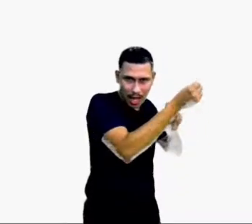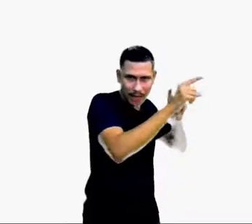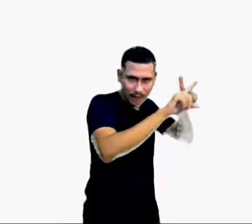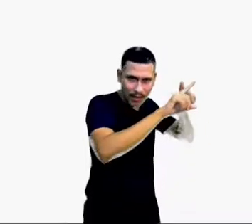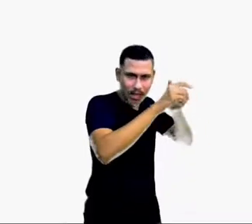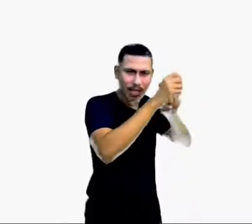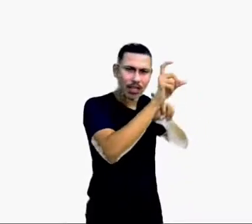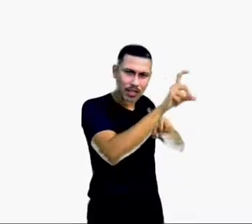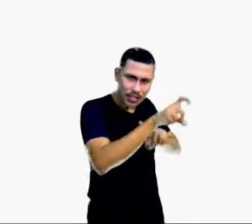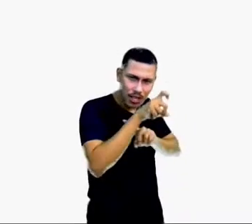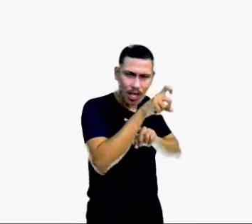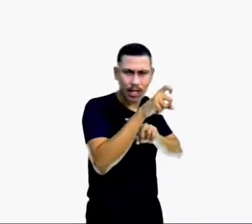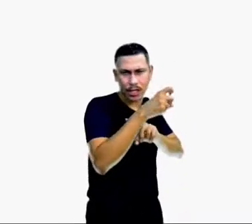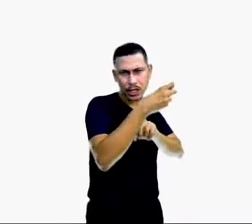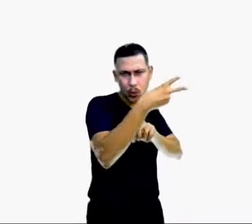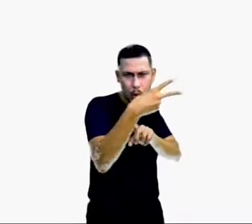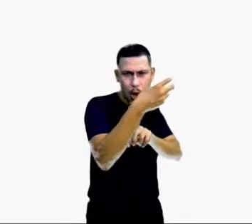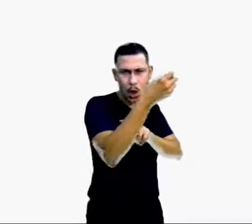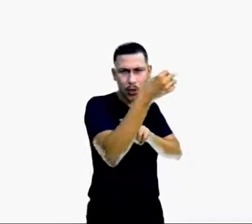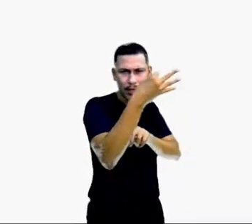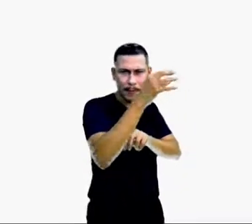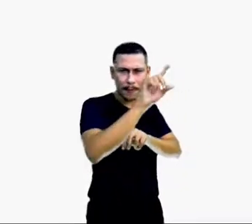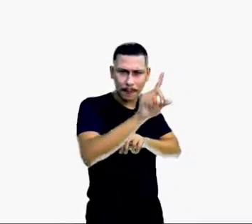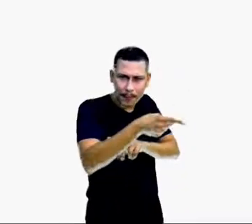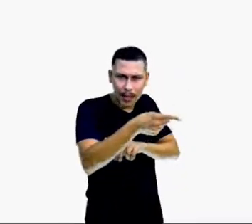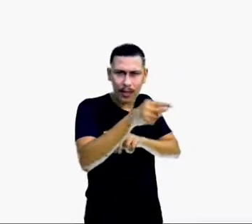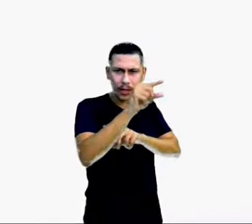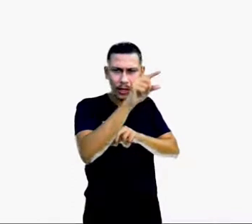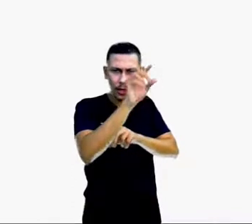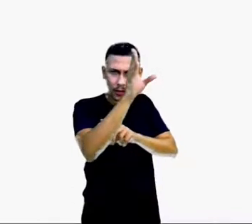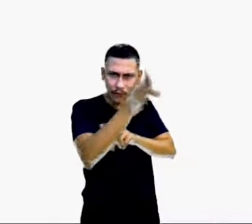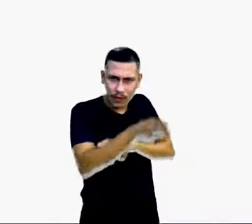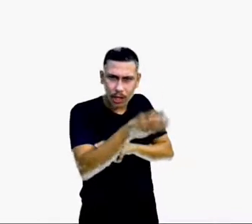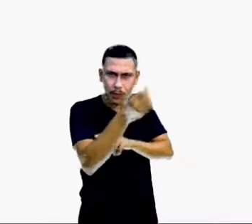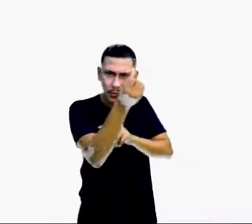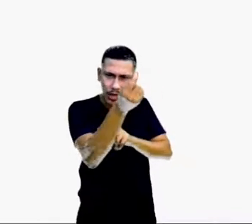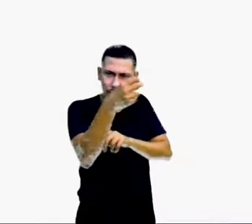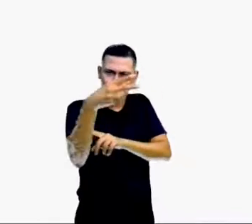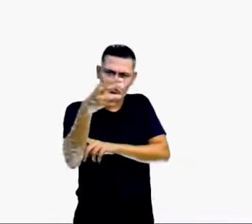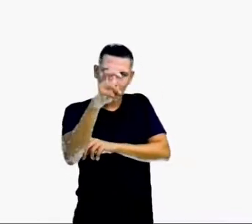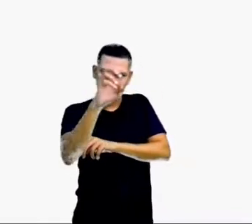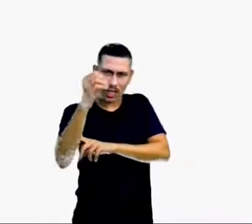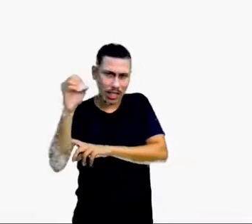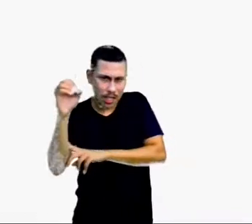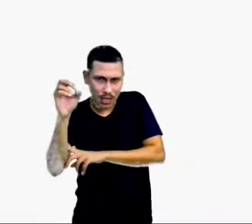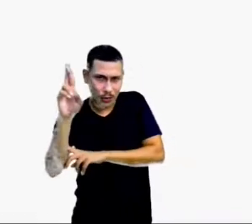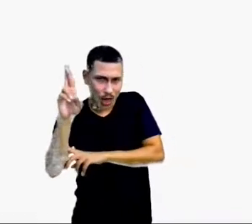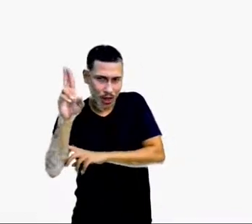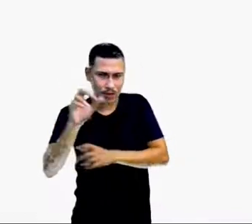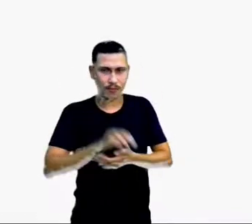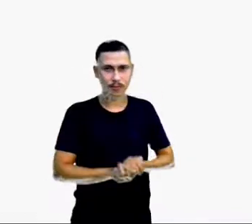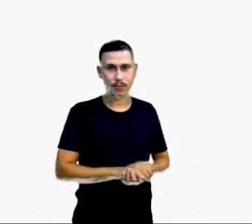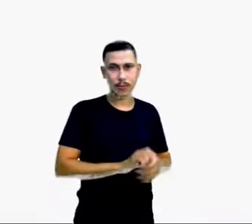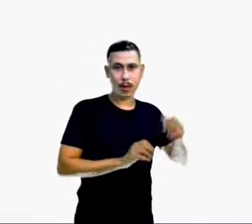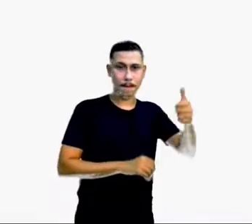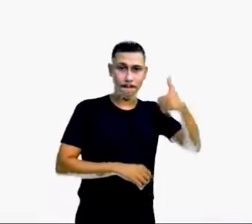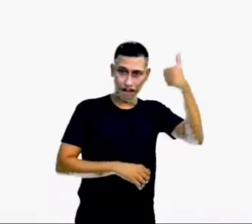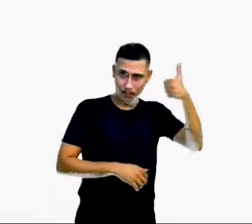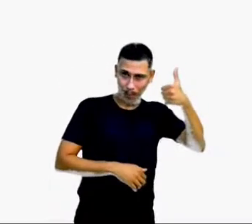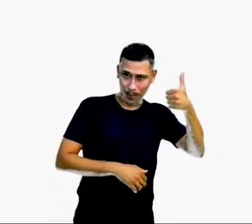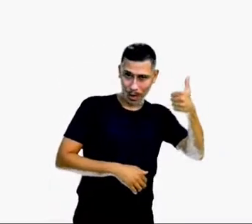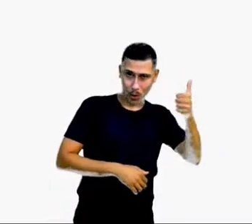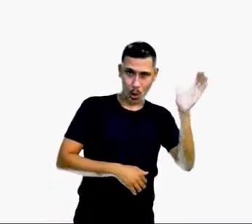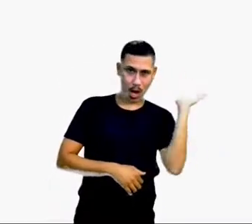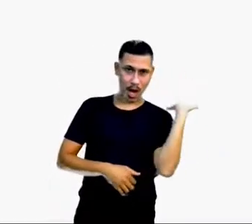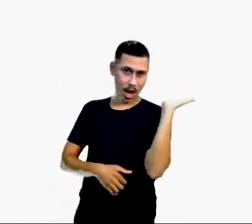X igual a 3 mil. 3 mil dividido por 6 será igual a 500. O primeiro garçom vai ganhar